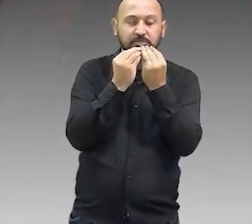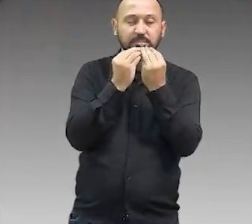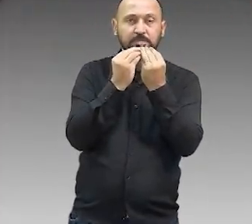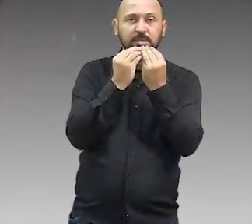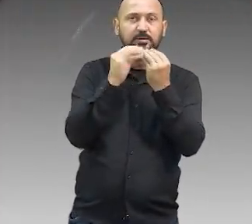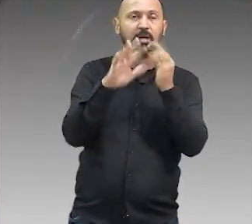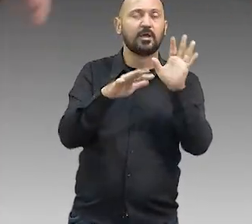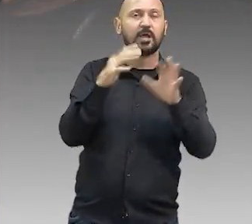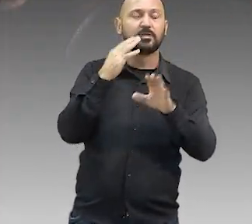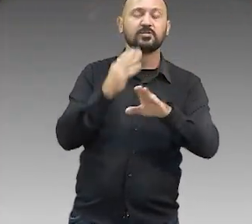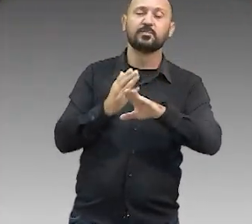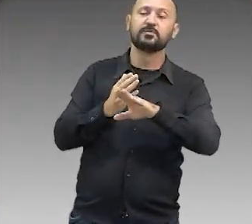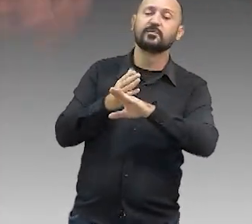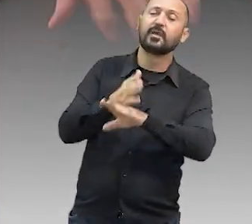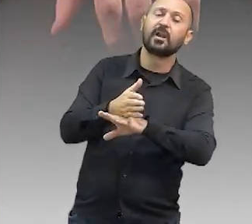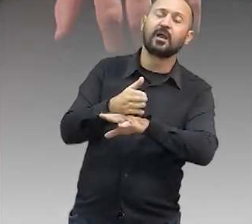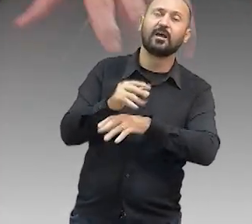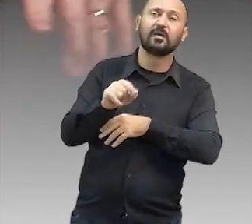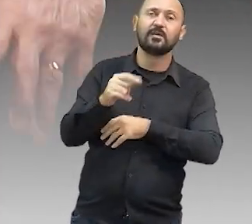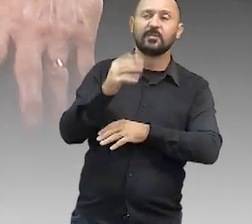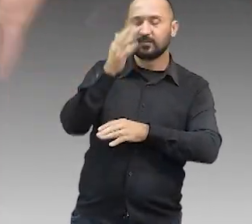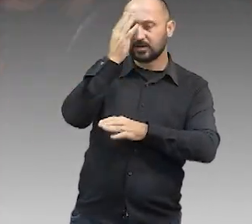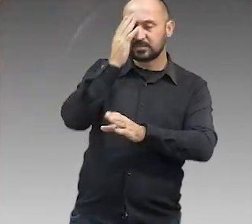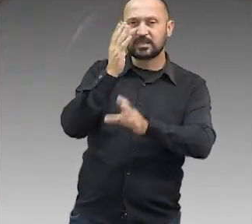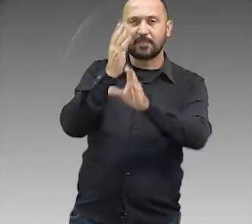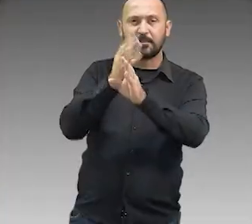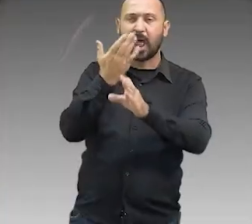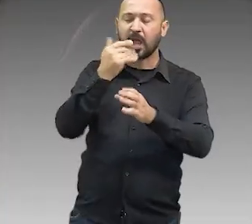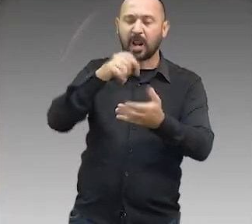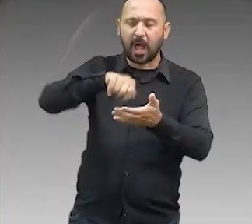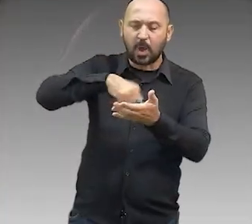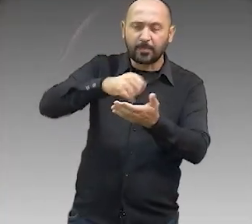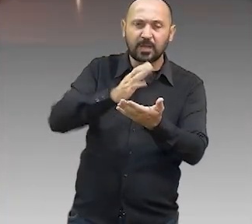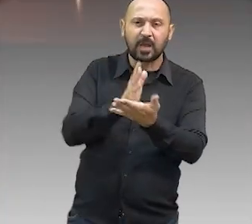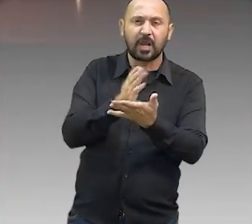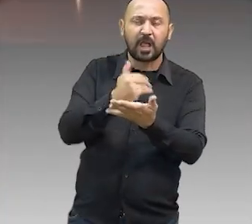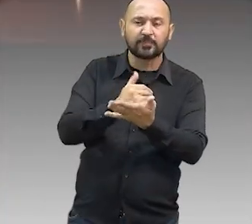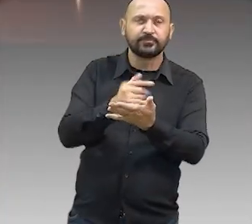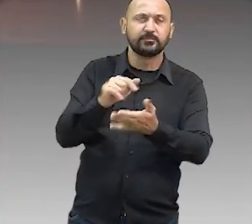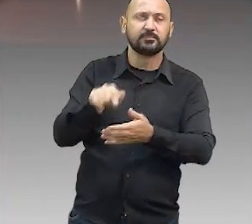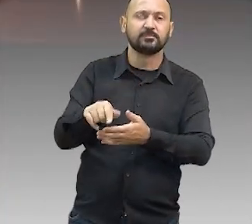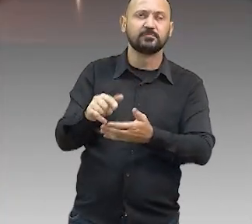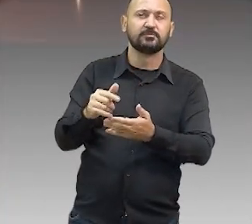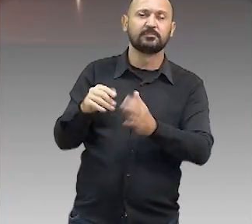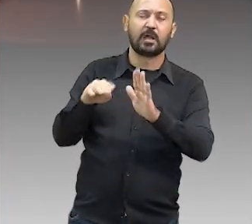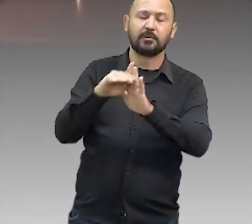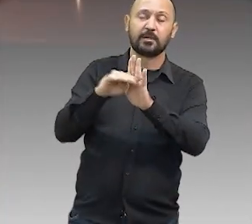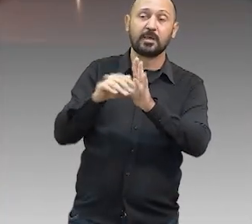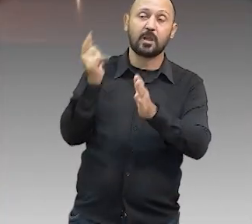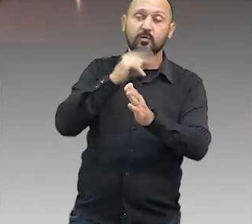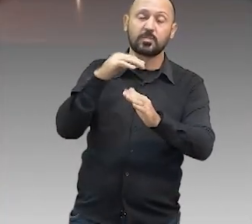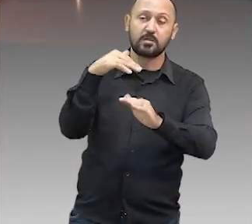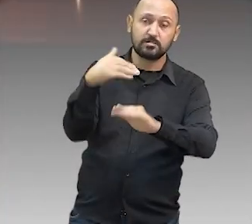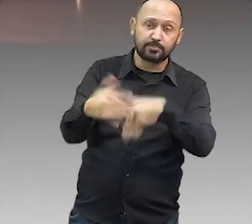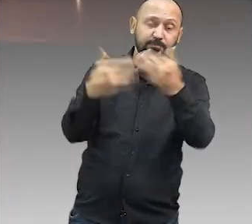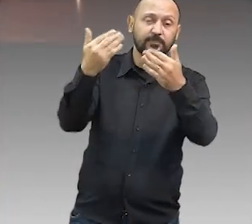e descobre aquela receita, faz, e ela cresce de um jeito que ela monta uma